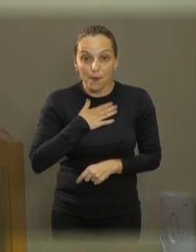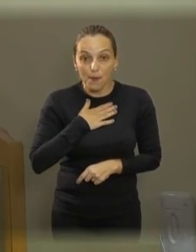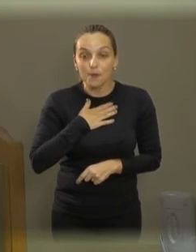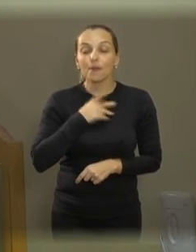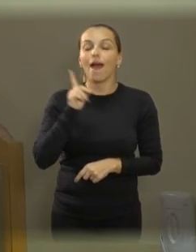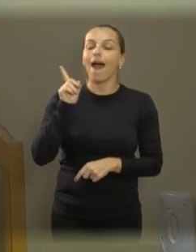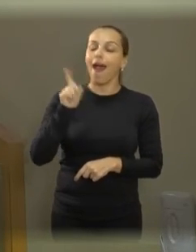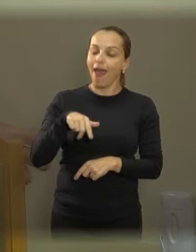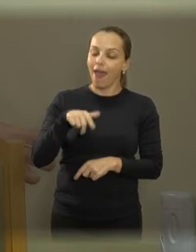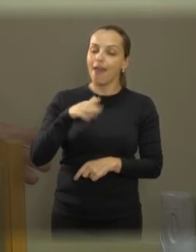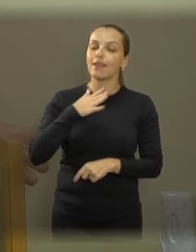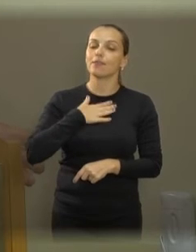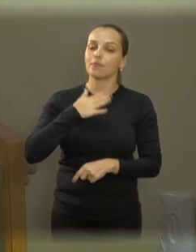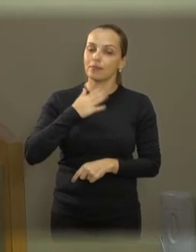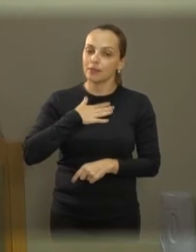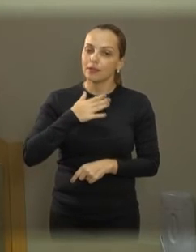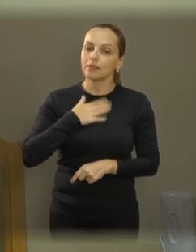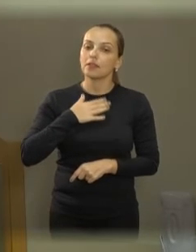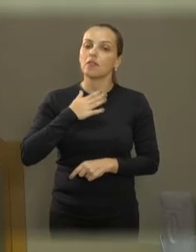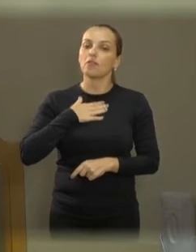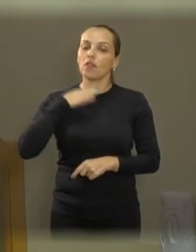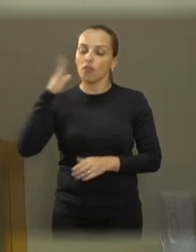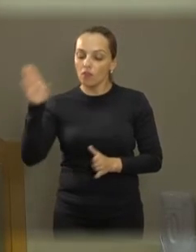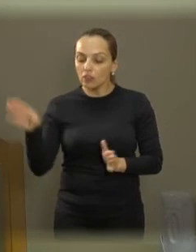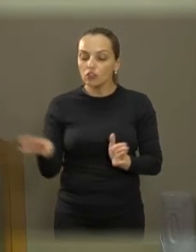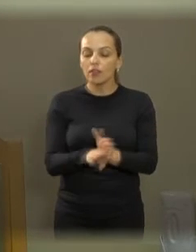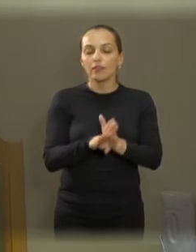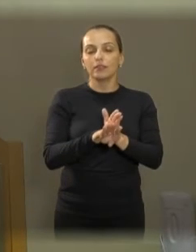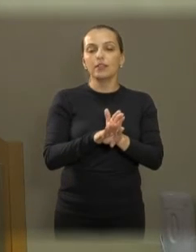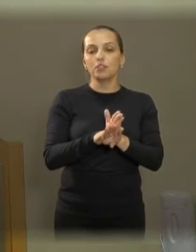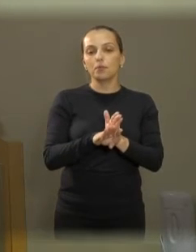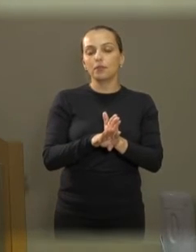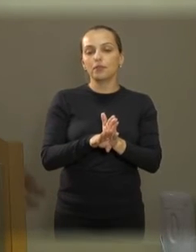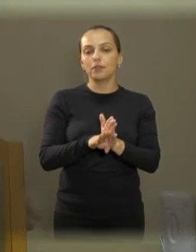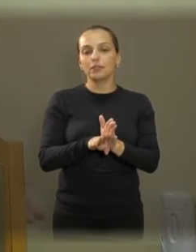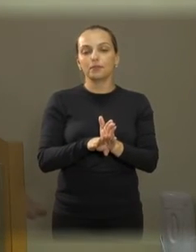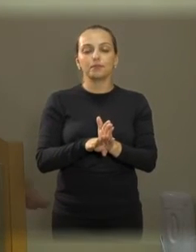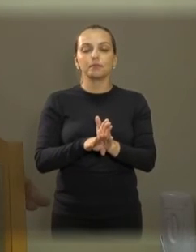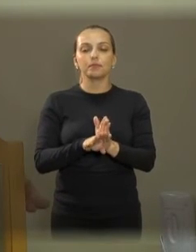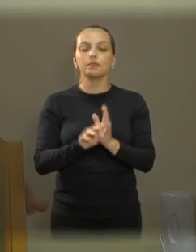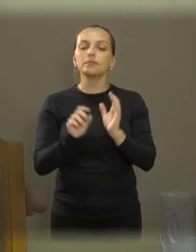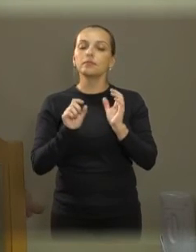João, foi meu professor. Você estava chegando aqui, mas você tinha outras atividades fora, veio para cá.